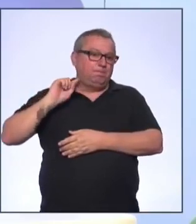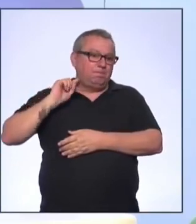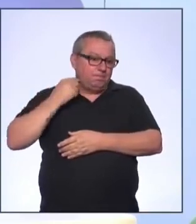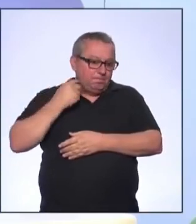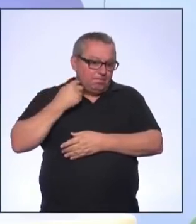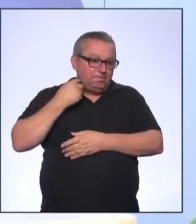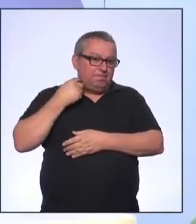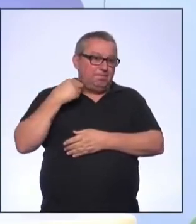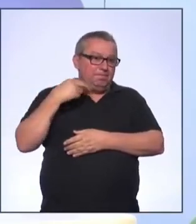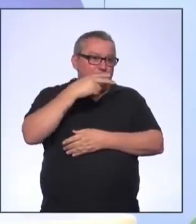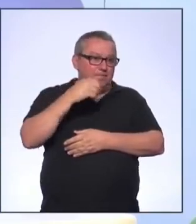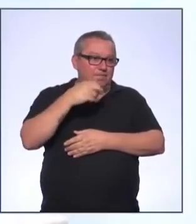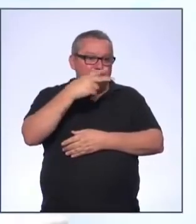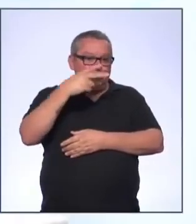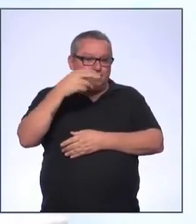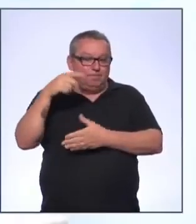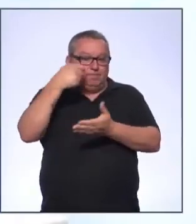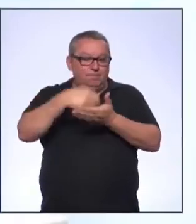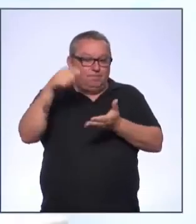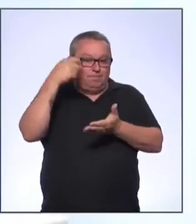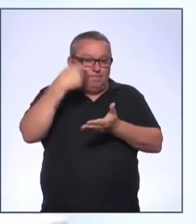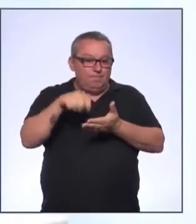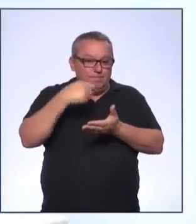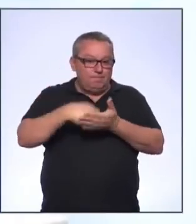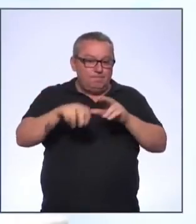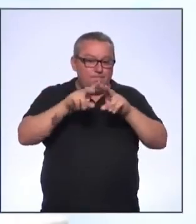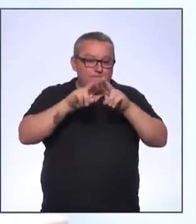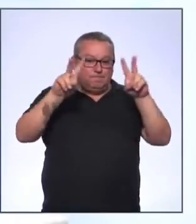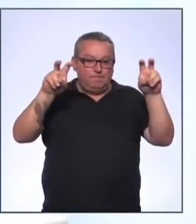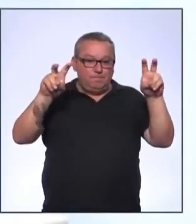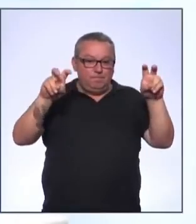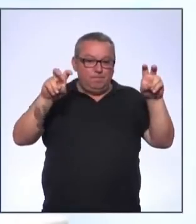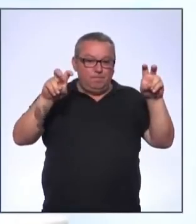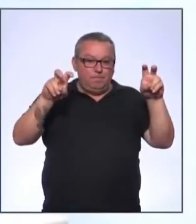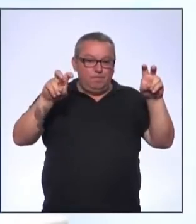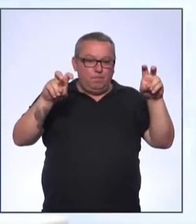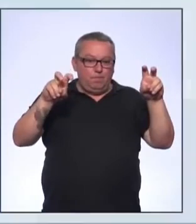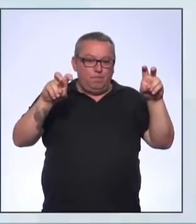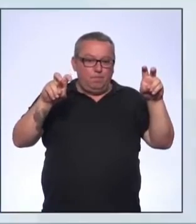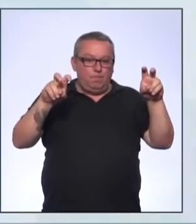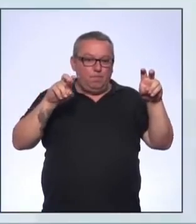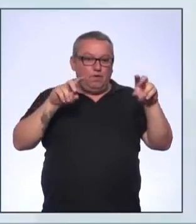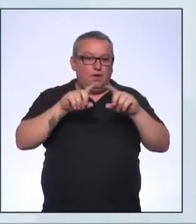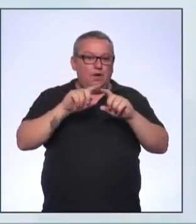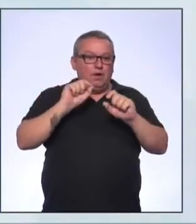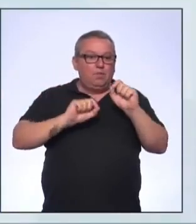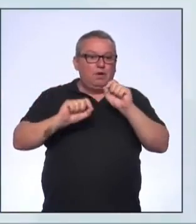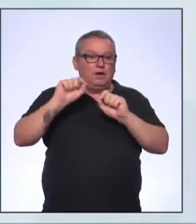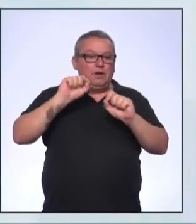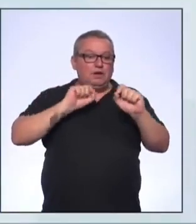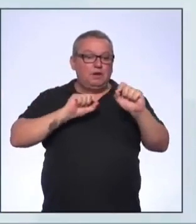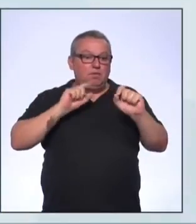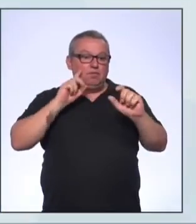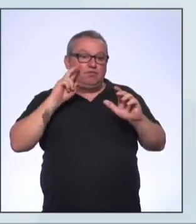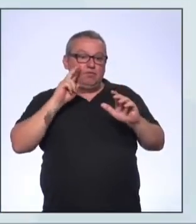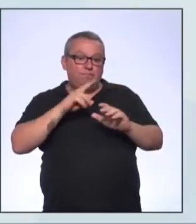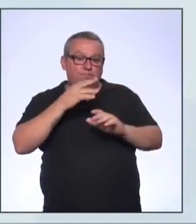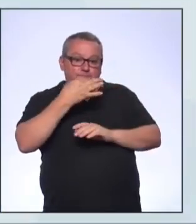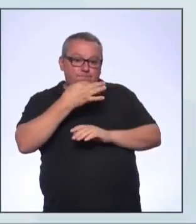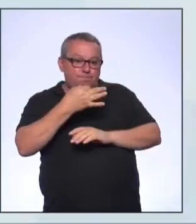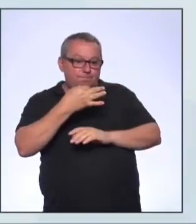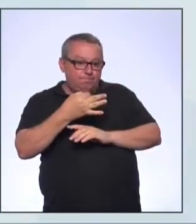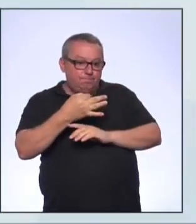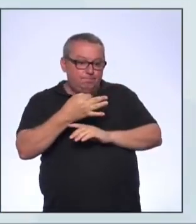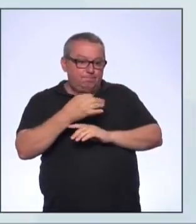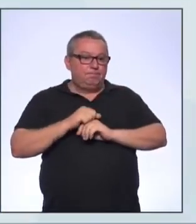de 2020, e anote lá esse título da nossa aula. Olha só, tema da aula, uma questão de ponto